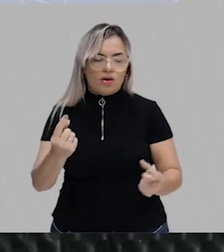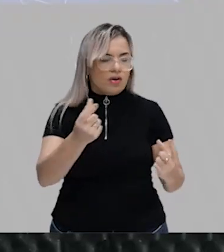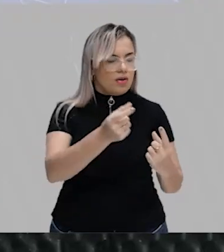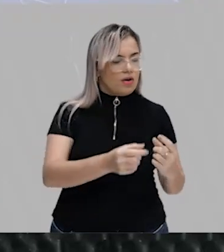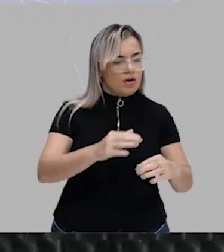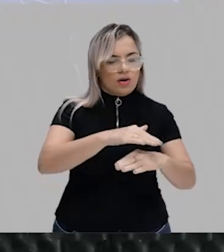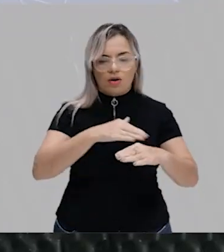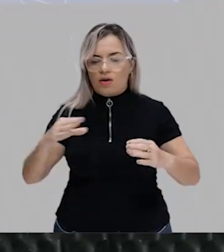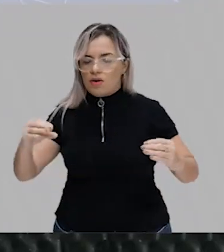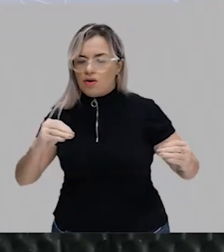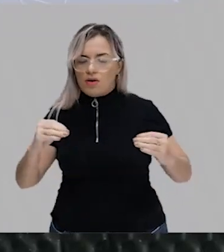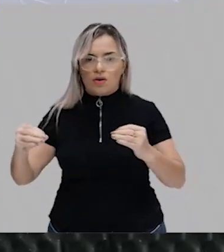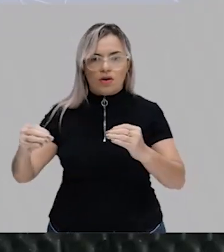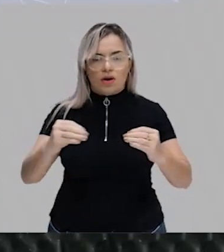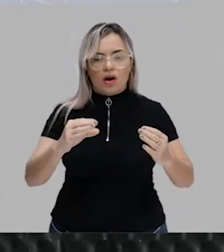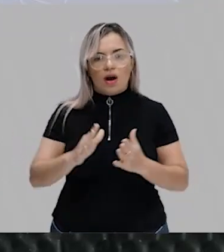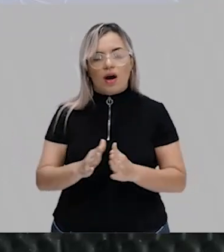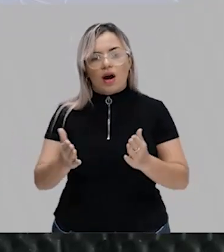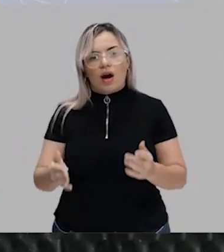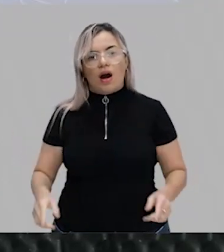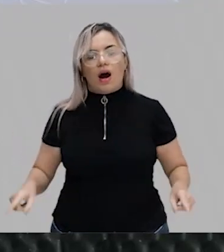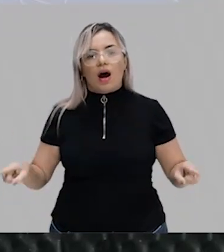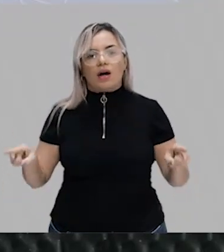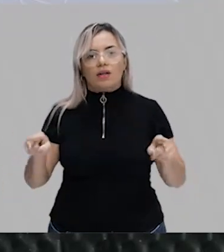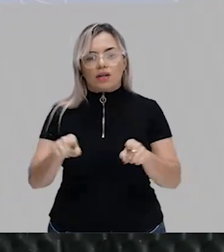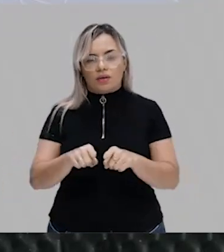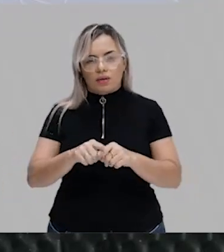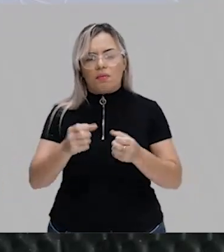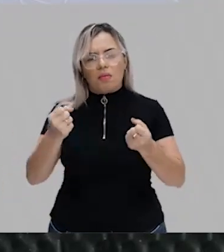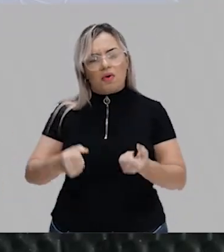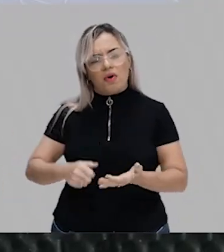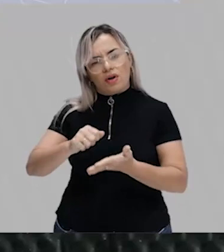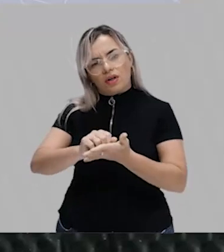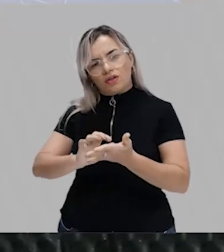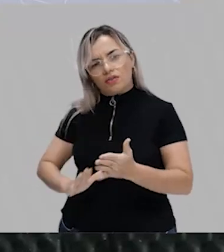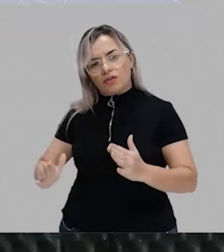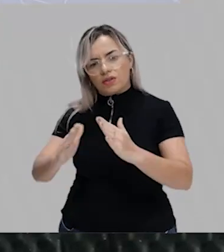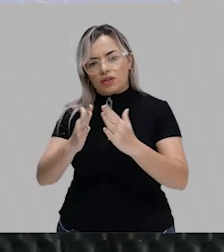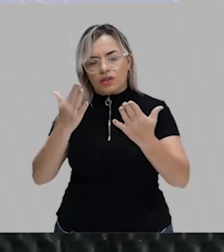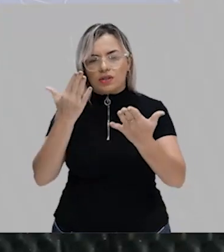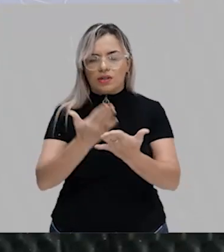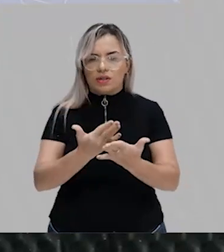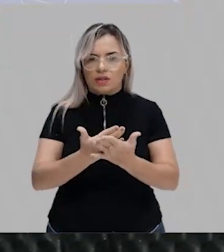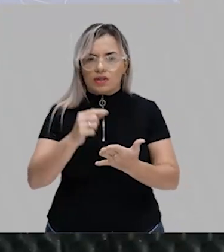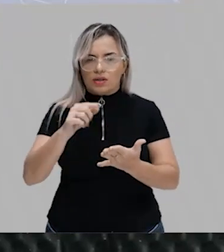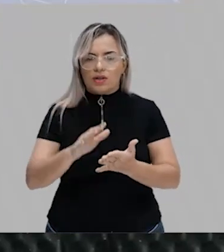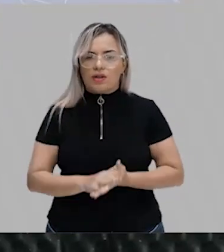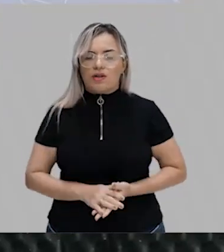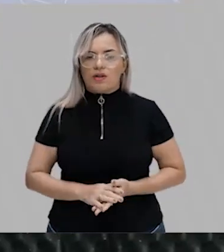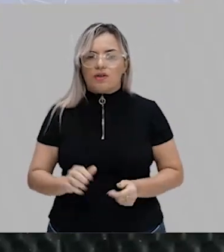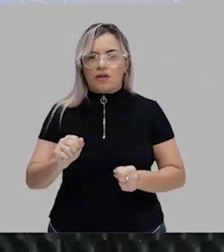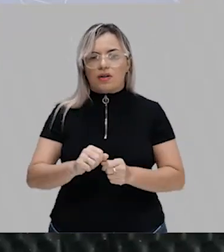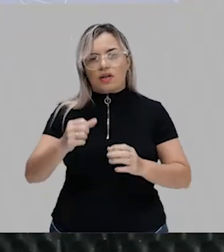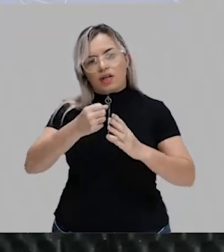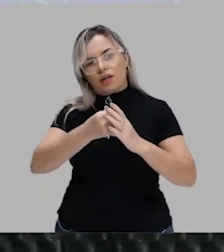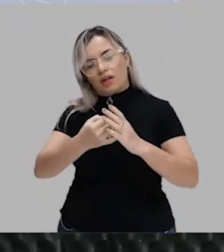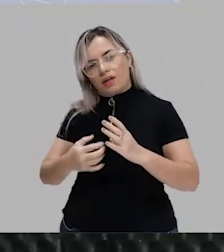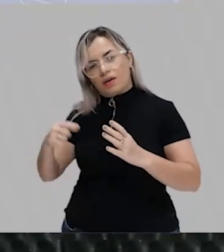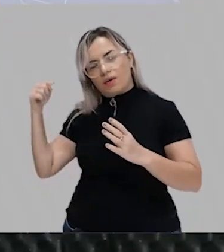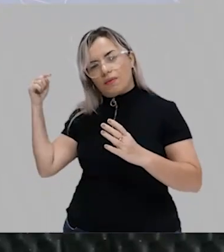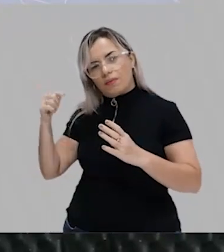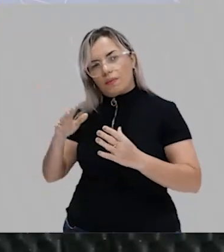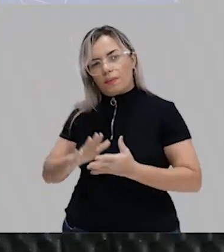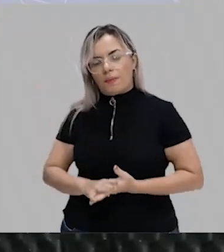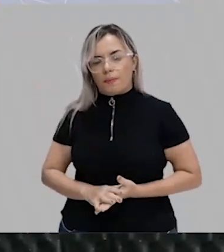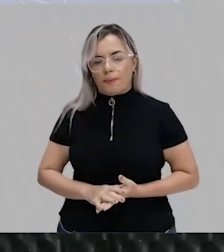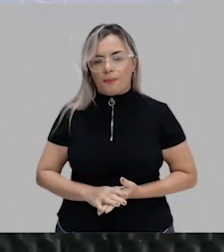Se você quer levar essa atividade para a sala de aula, você faz da mesma forma. Mas caracterizem-se. É interessante quando você faz